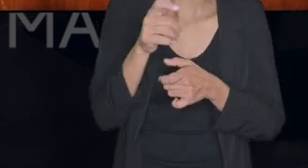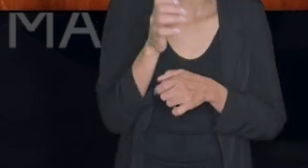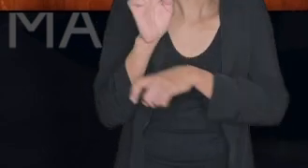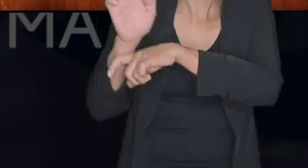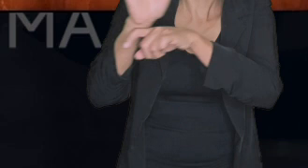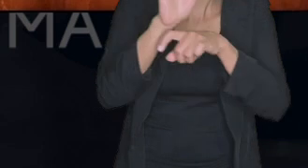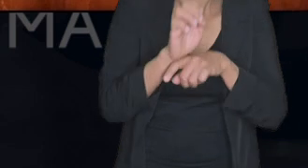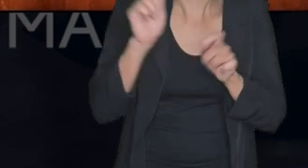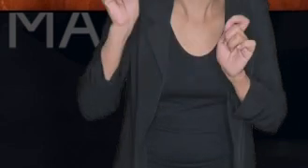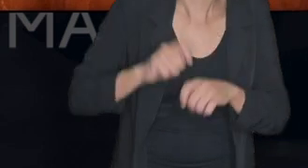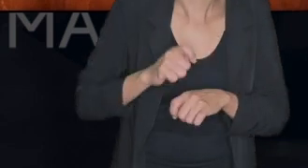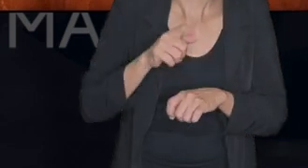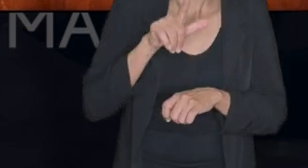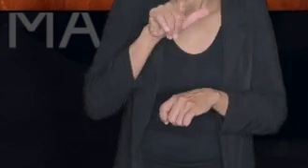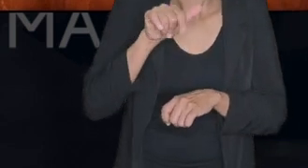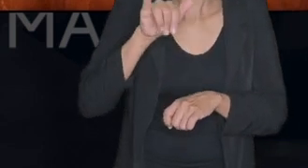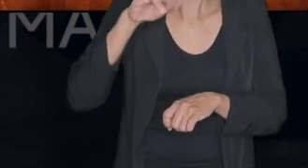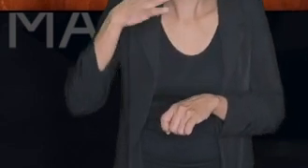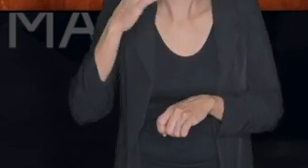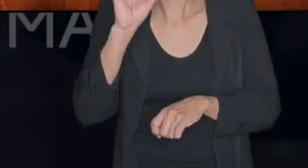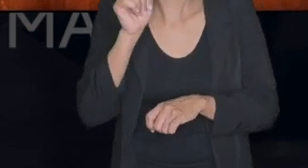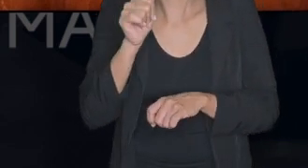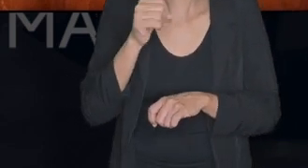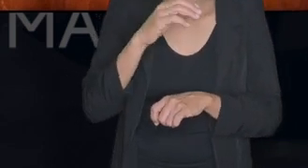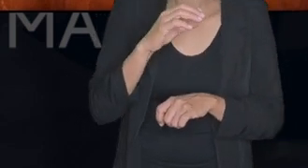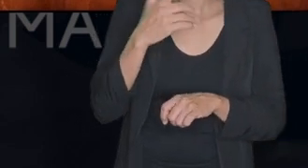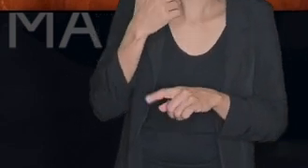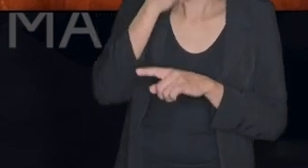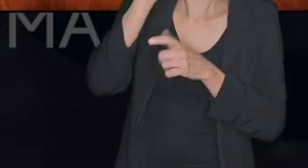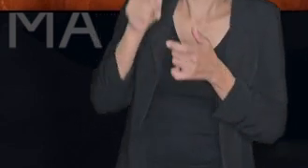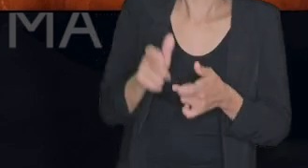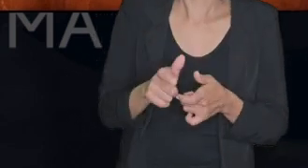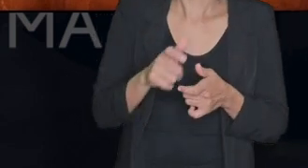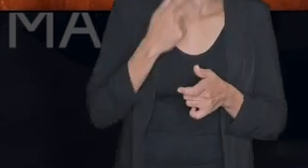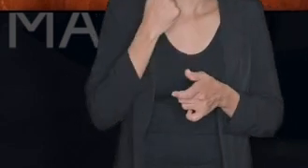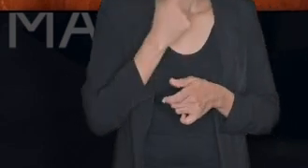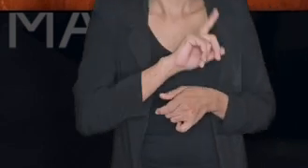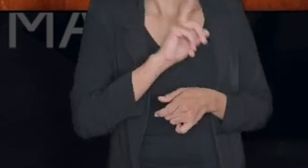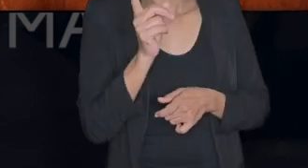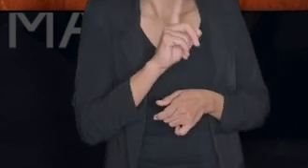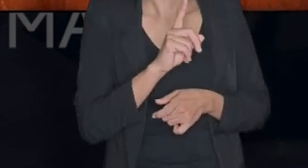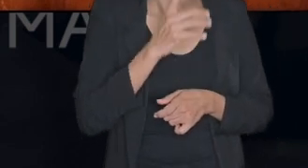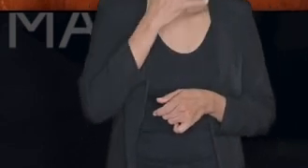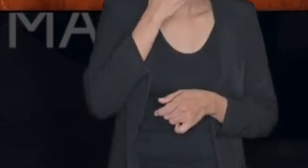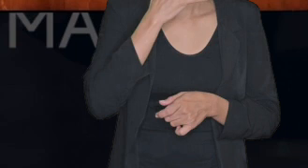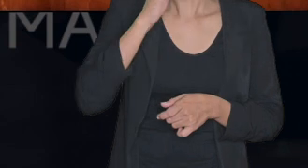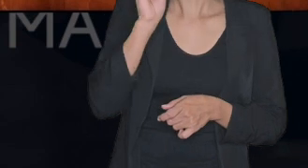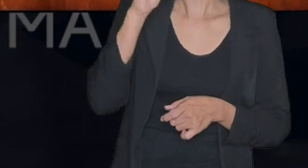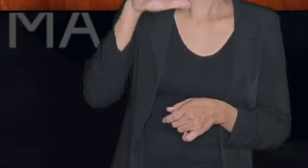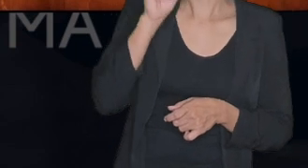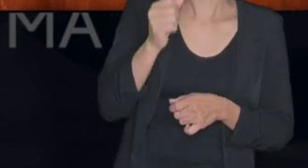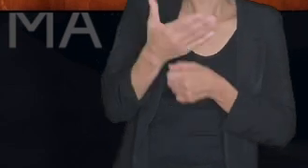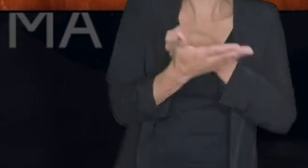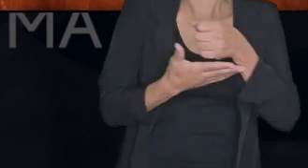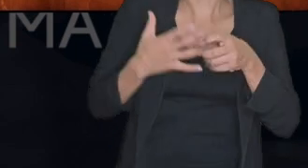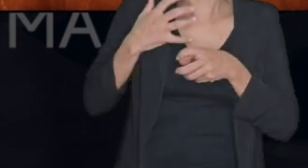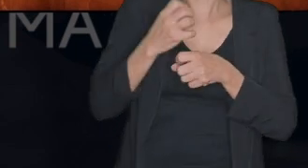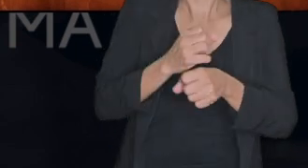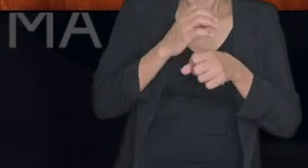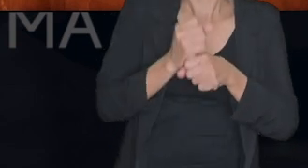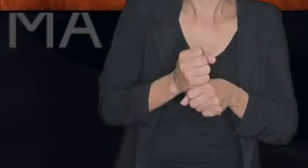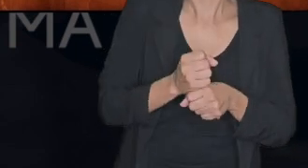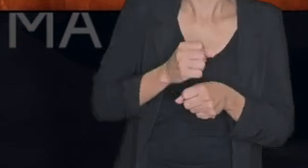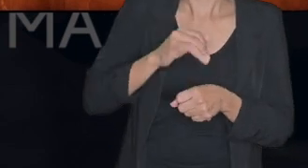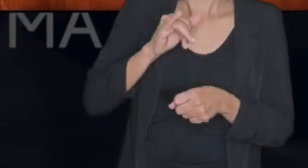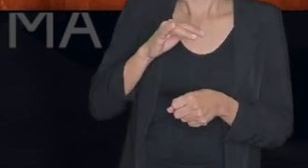TCD quando a gente não fala de amadorismo na base de cálculo do ITCD. Olha só, eu tenho